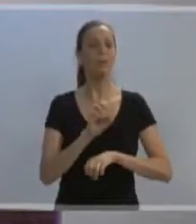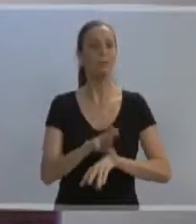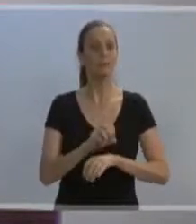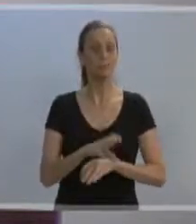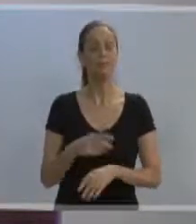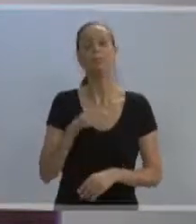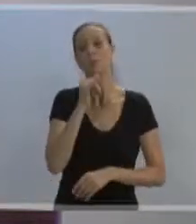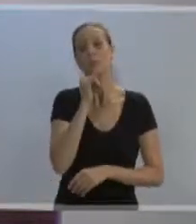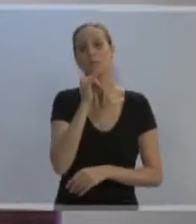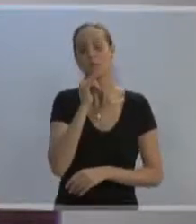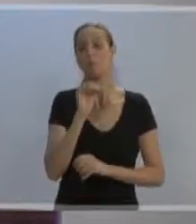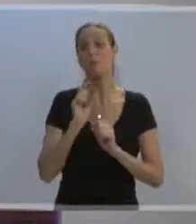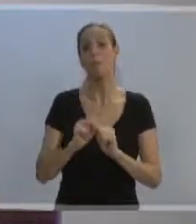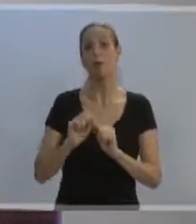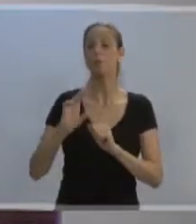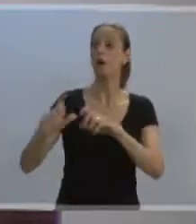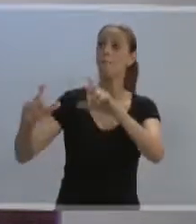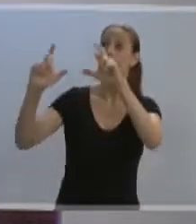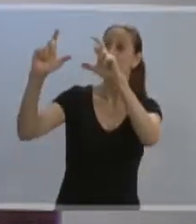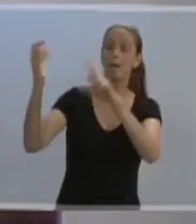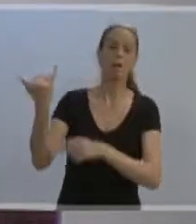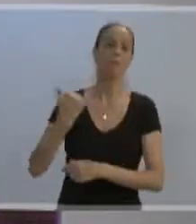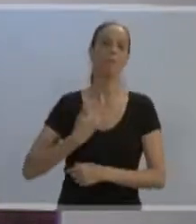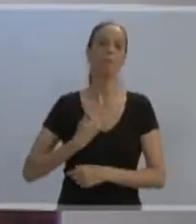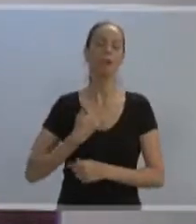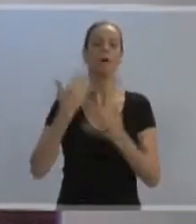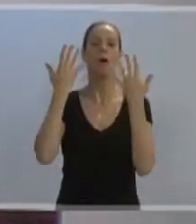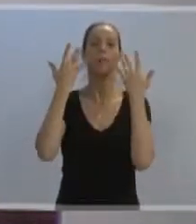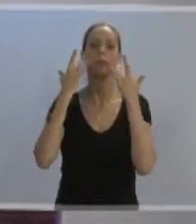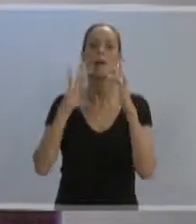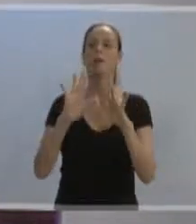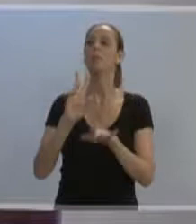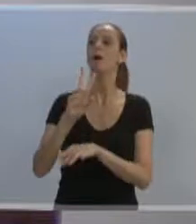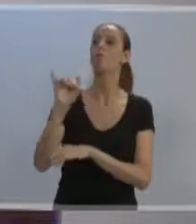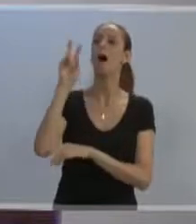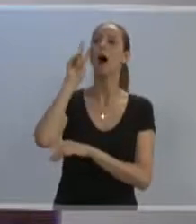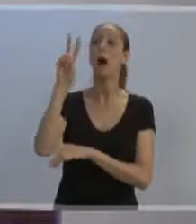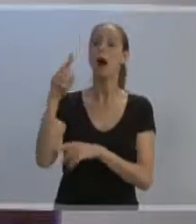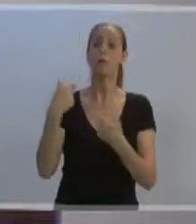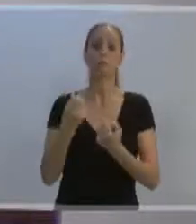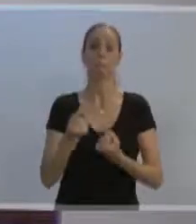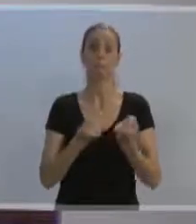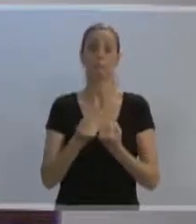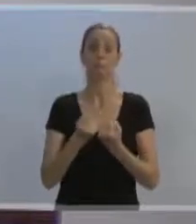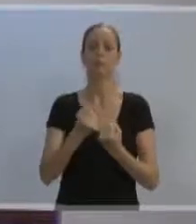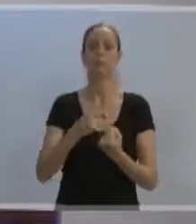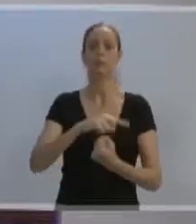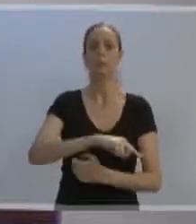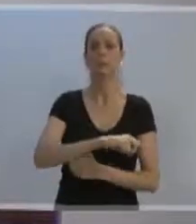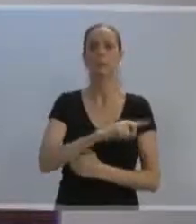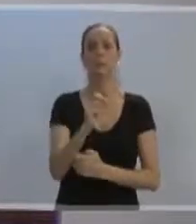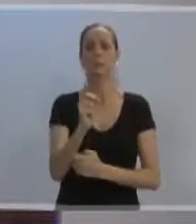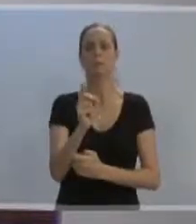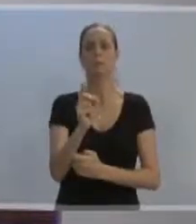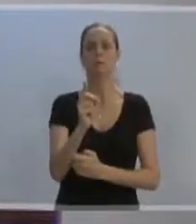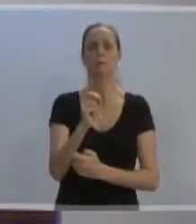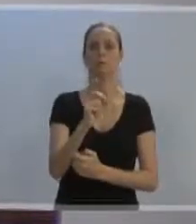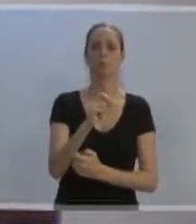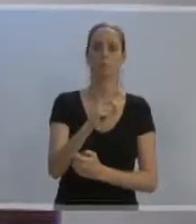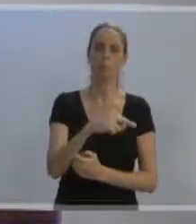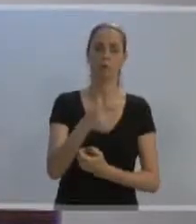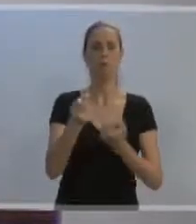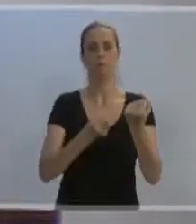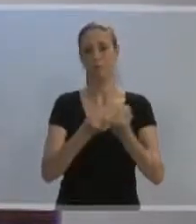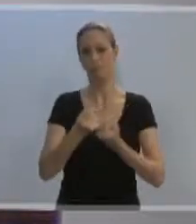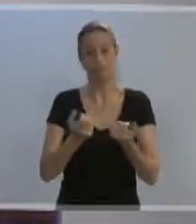vai ter simplesmente a placa e as pessoas naturalmente vão lembrar ou e vão acabar reduzindo a velocidade então isso é